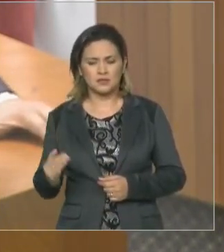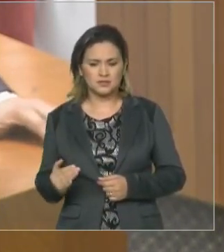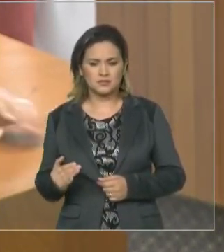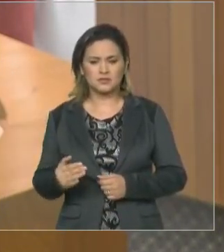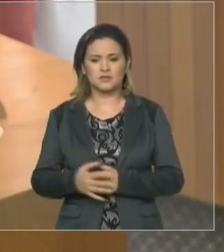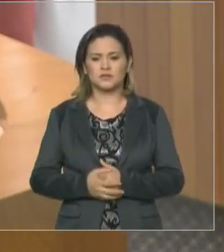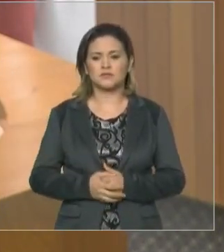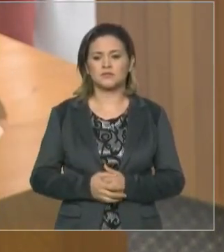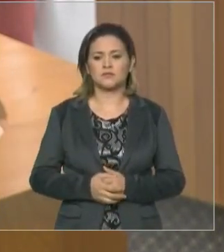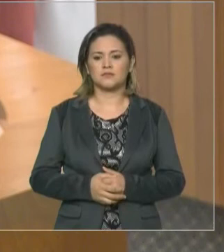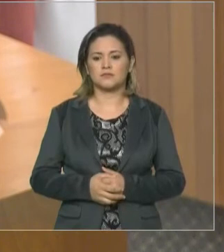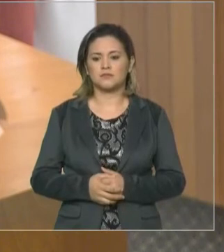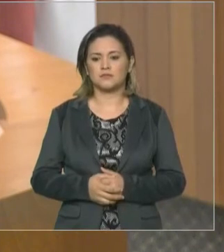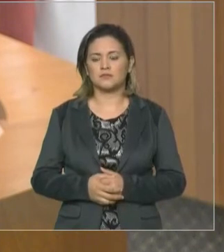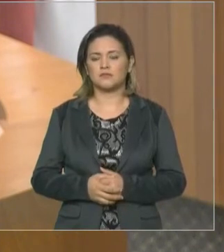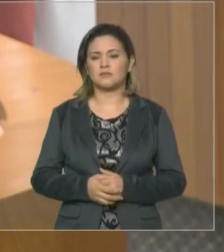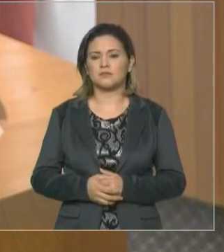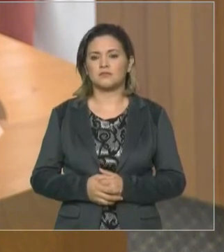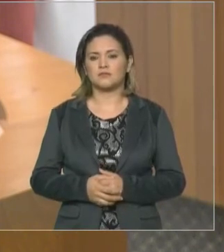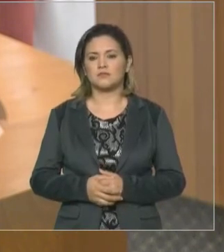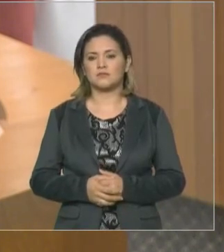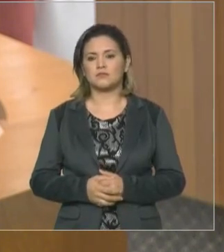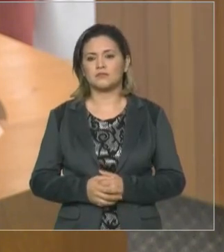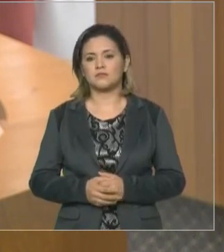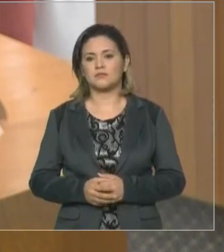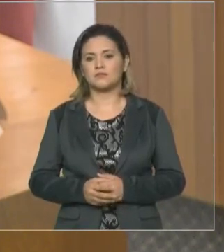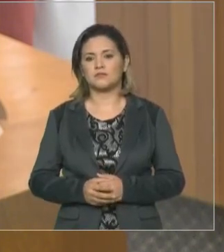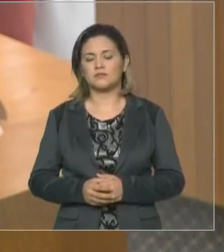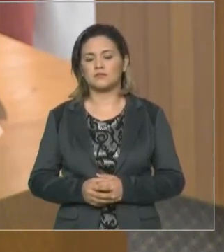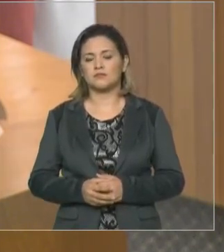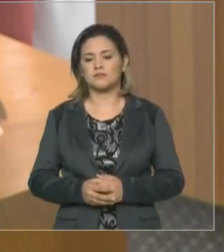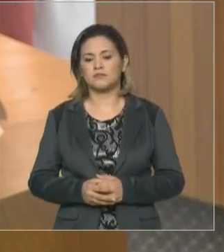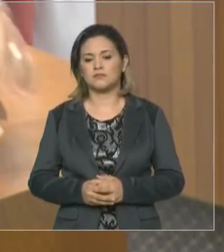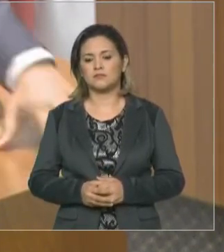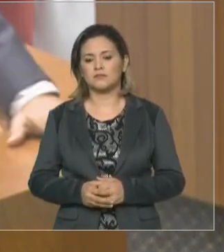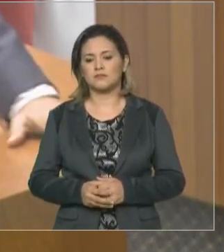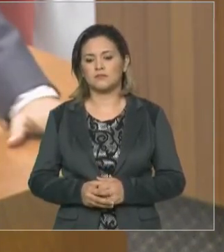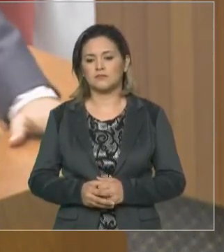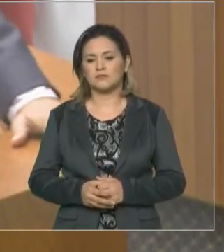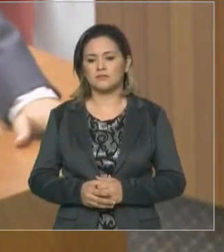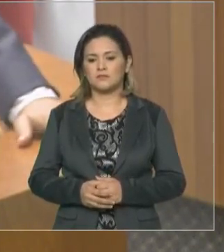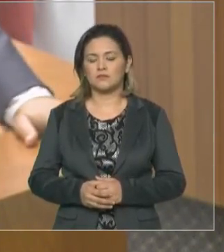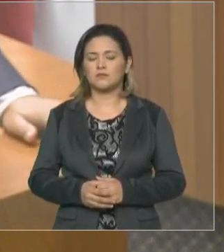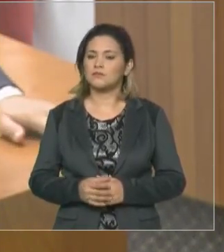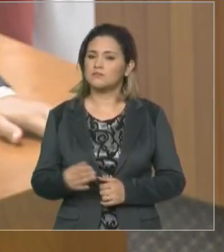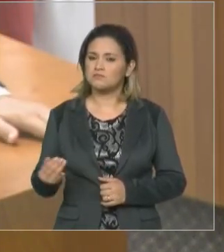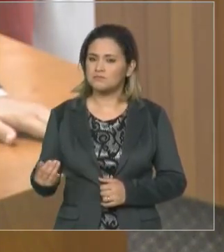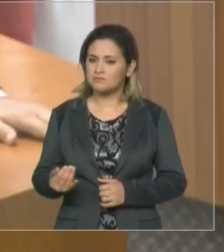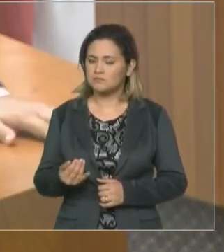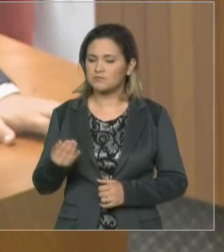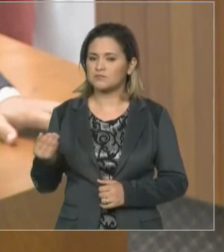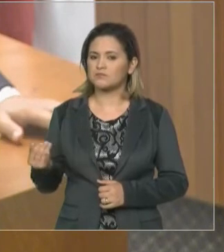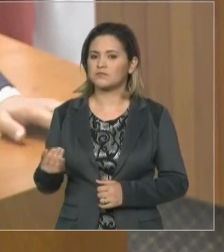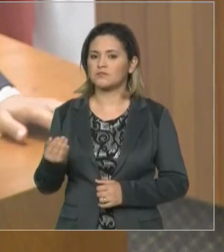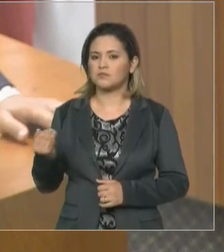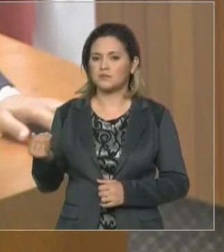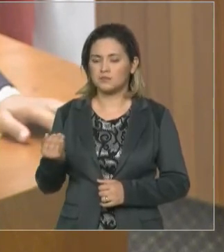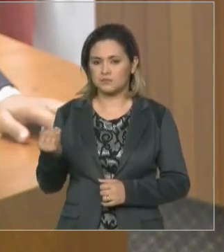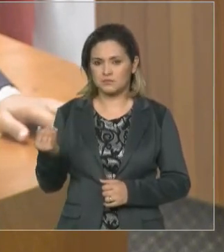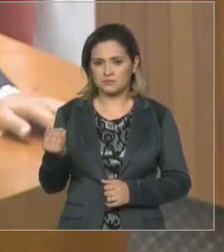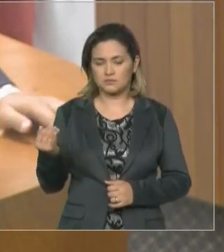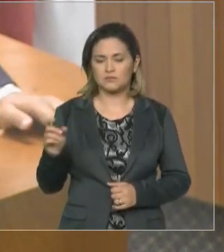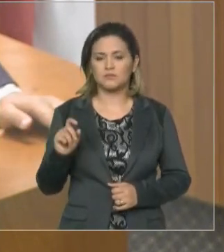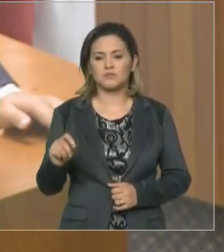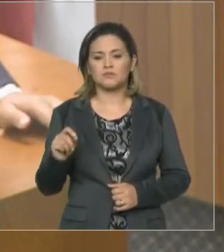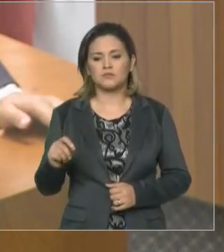tantos campeonatos importantes e que cada vez mais colocará o Cavalo de Aço onde deve, que